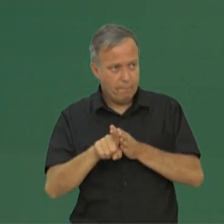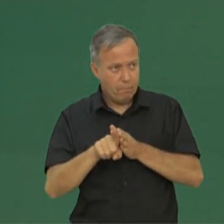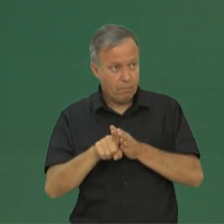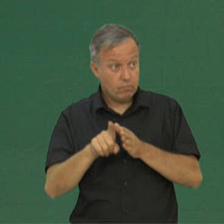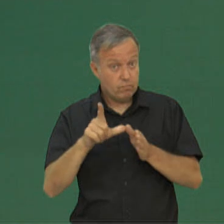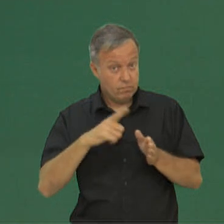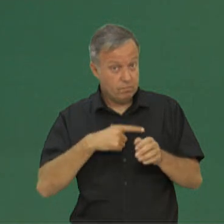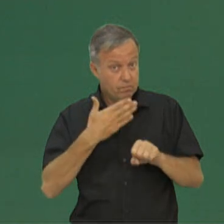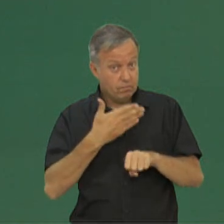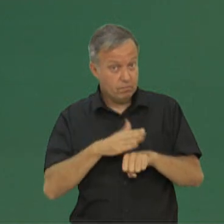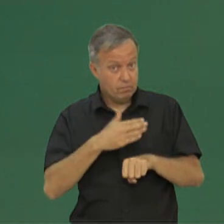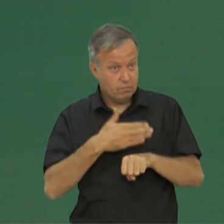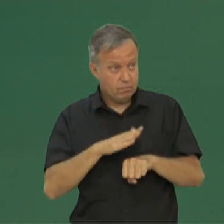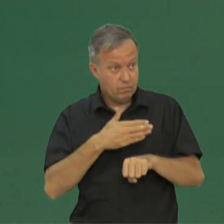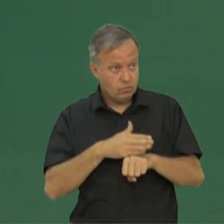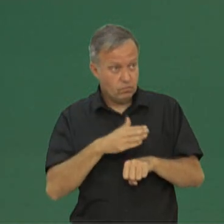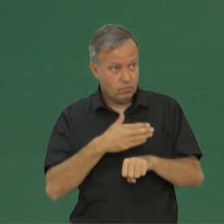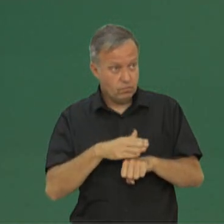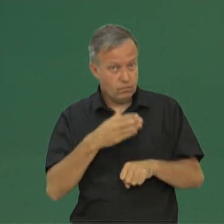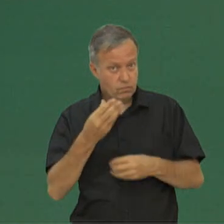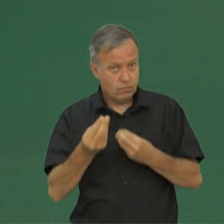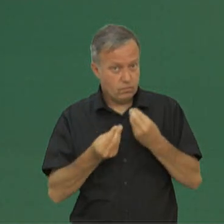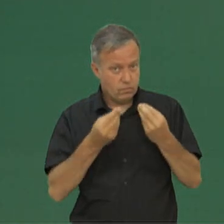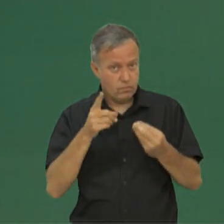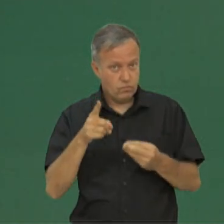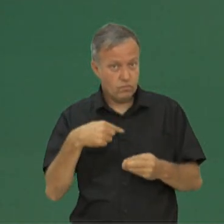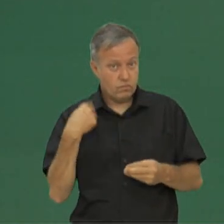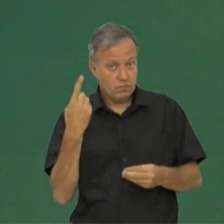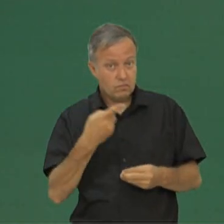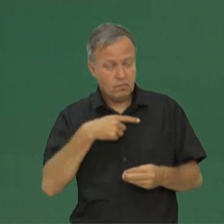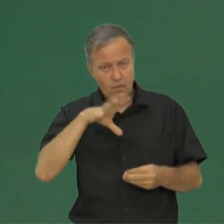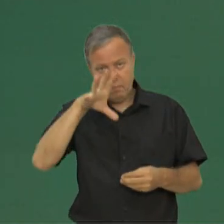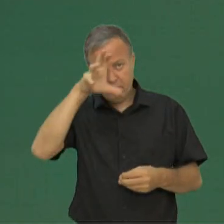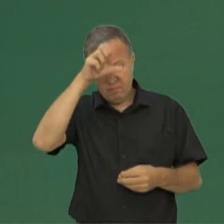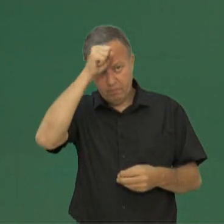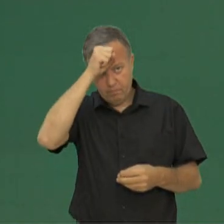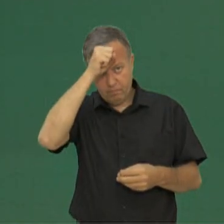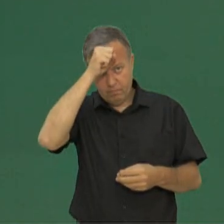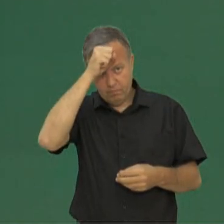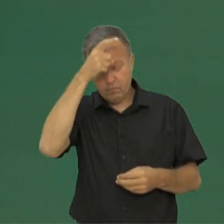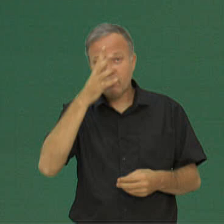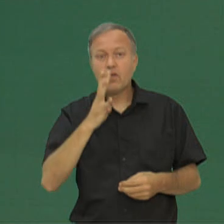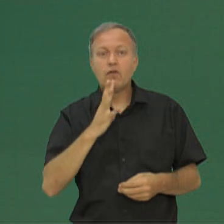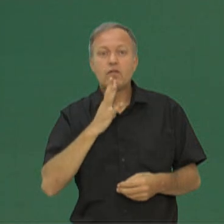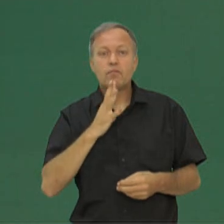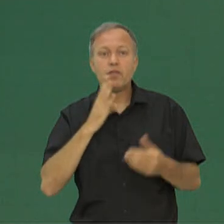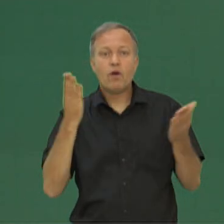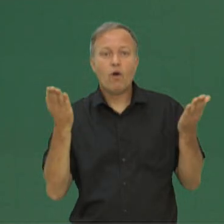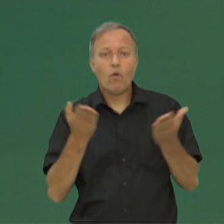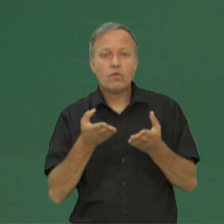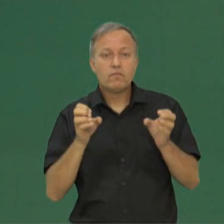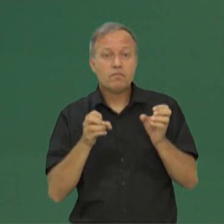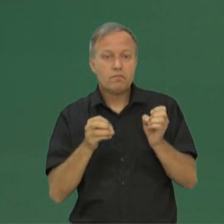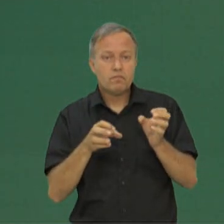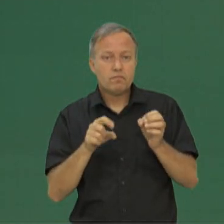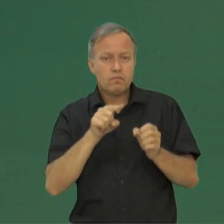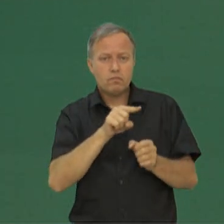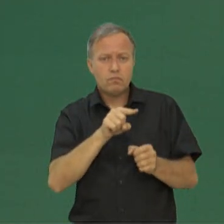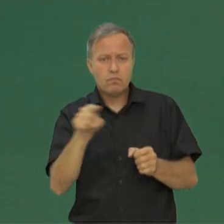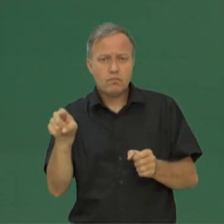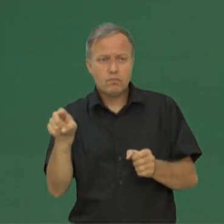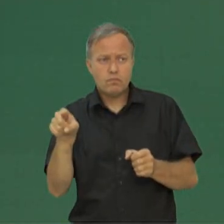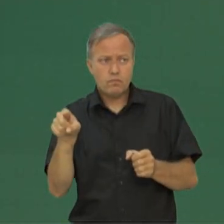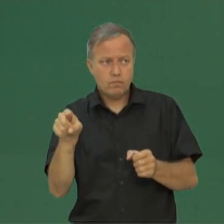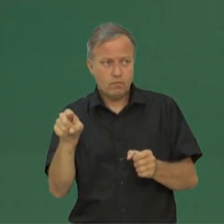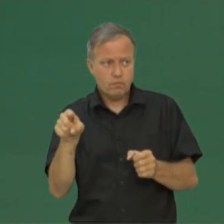vai treinar, sim, para ver como é que nós estamos absorvendo esses conhecimentos que a prof está passando aqui para vocês. Ok?